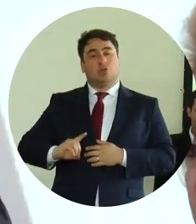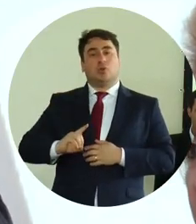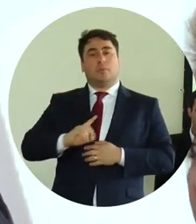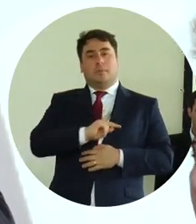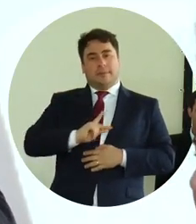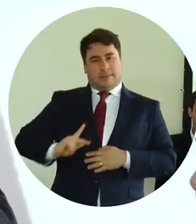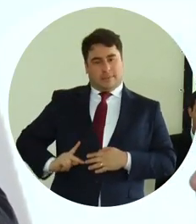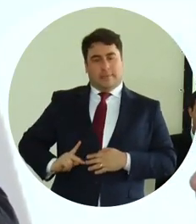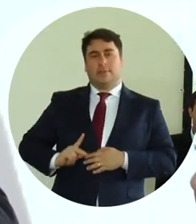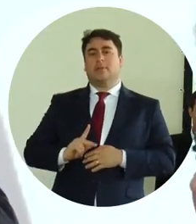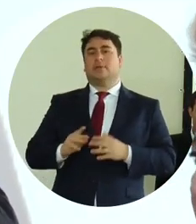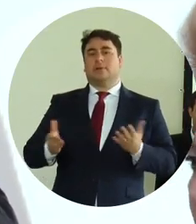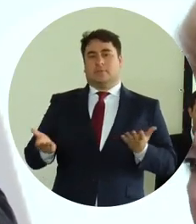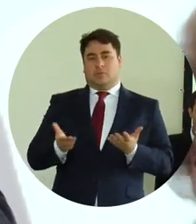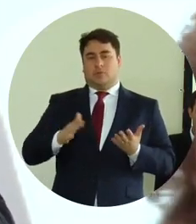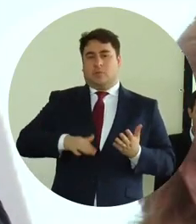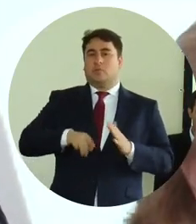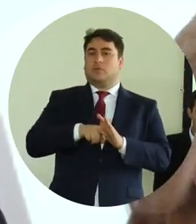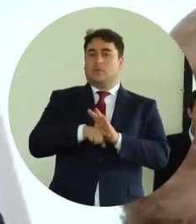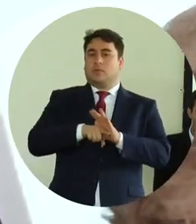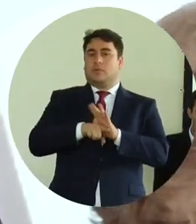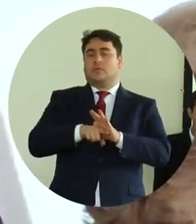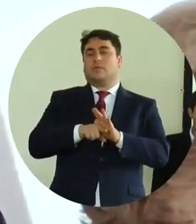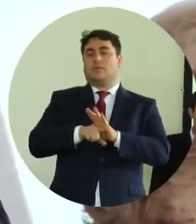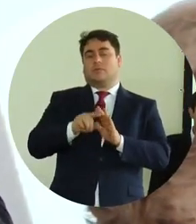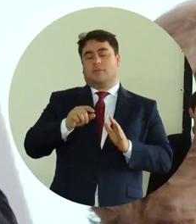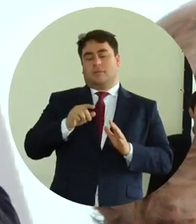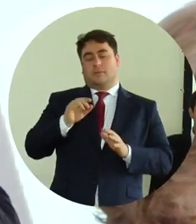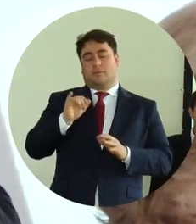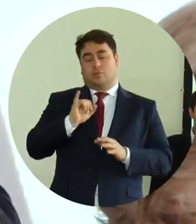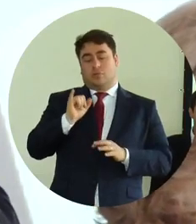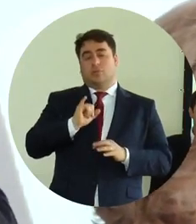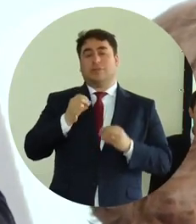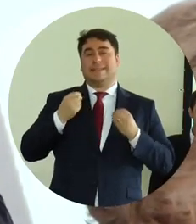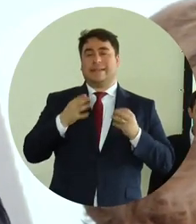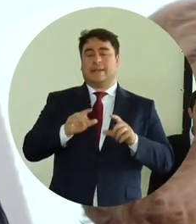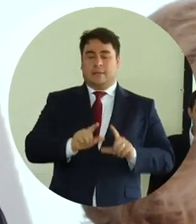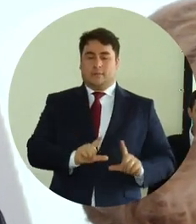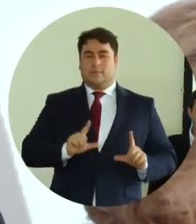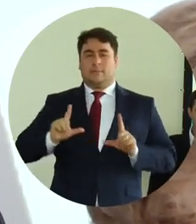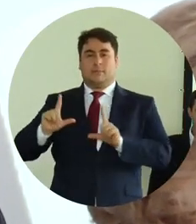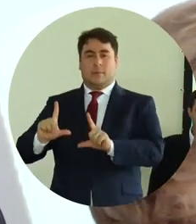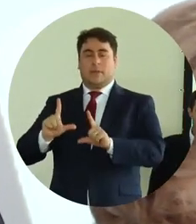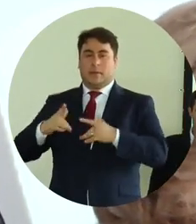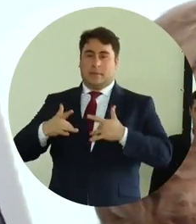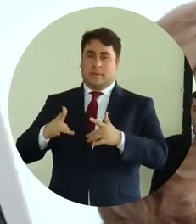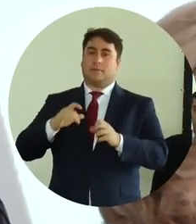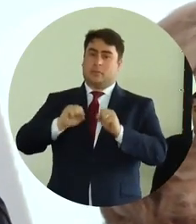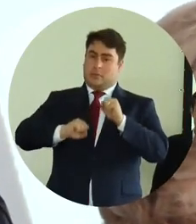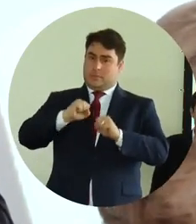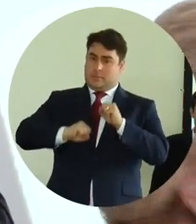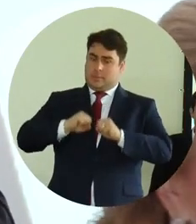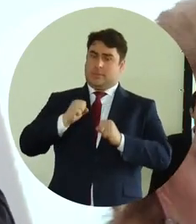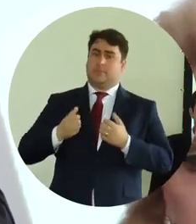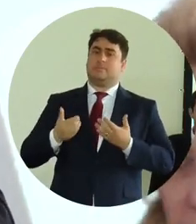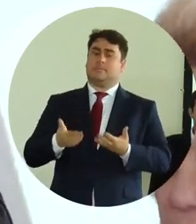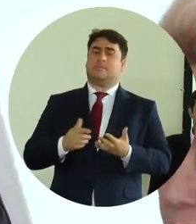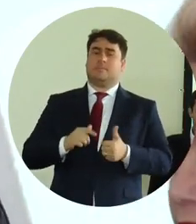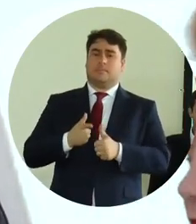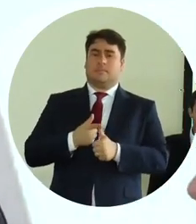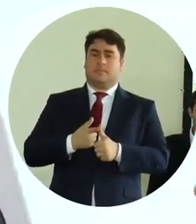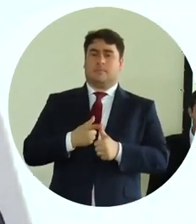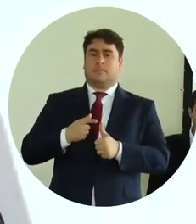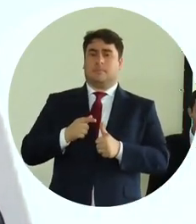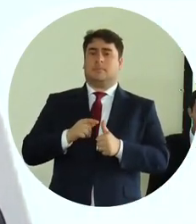diretor-presidente da Fundação Instituto de Pesquisas Econômicas, para entregar a placa de participação às empresas.